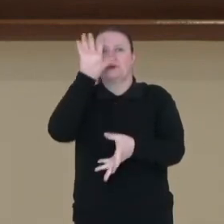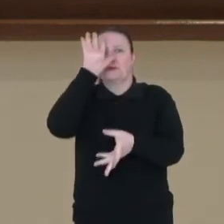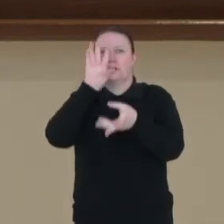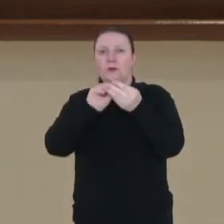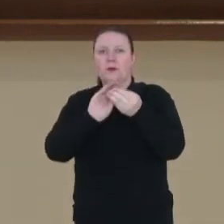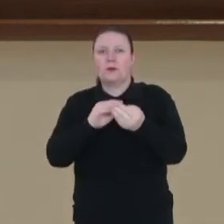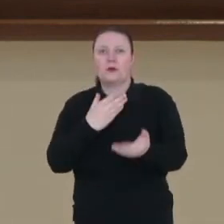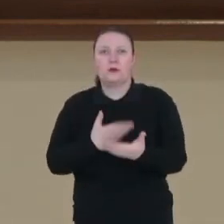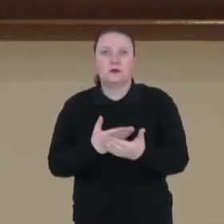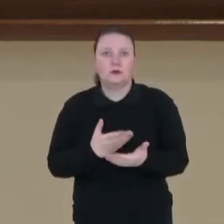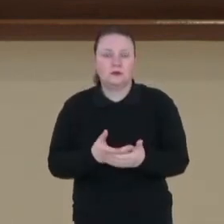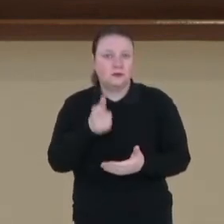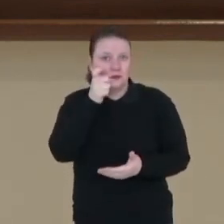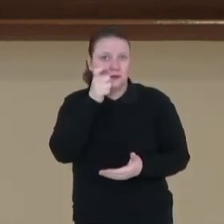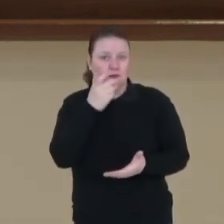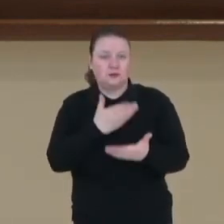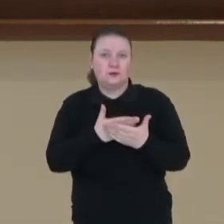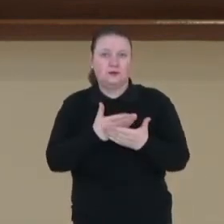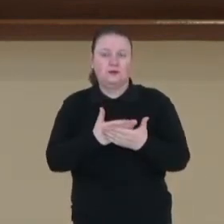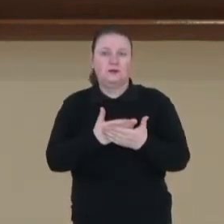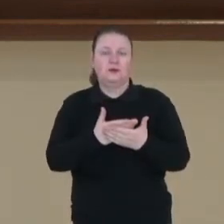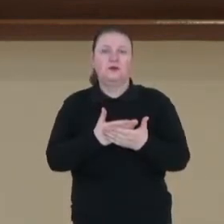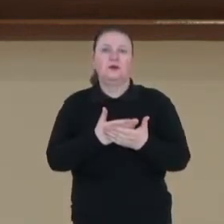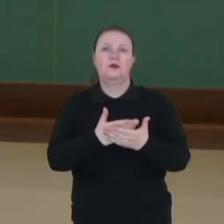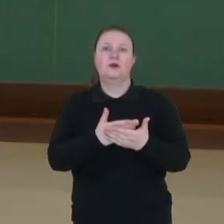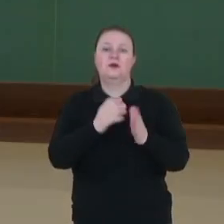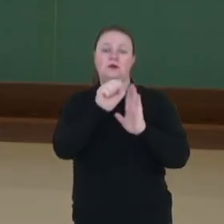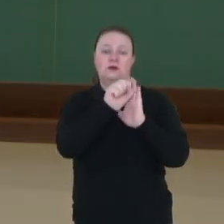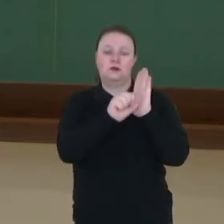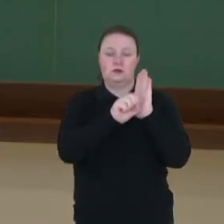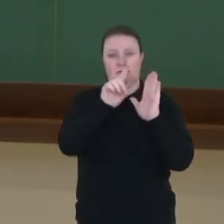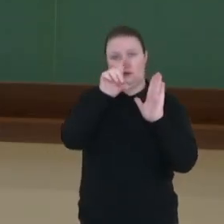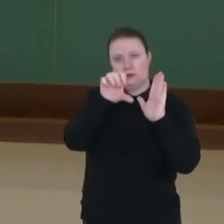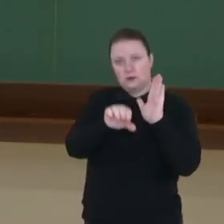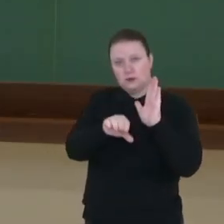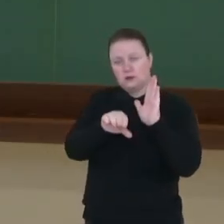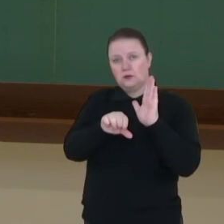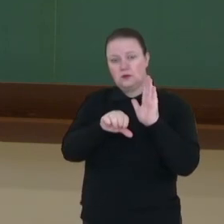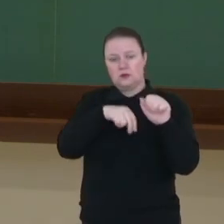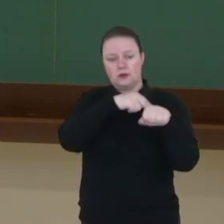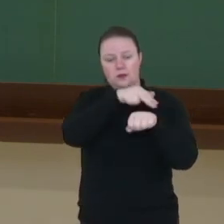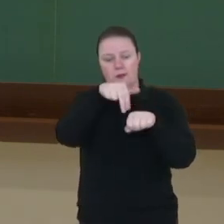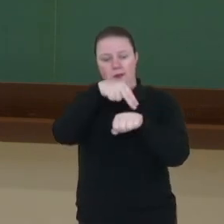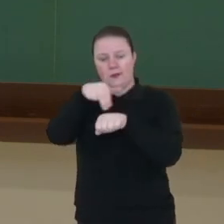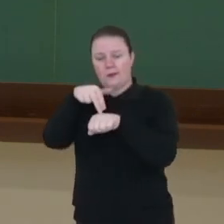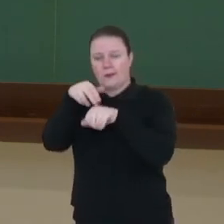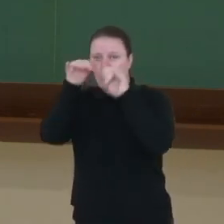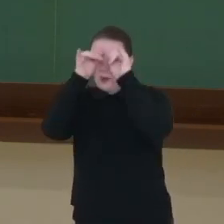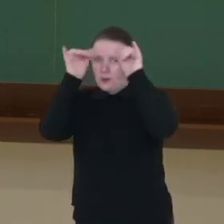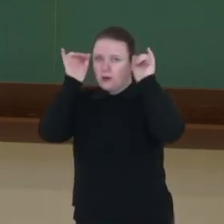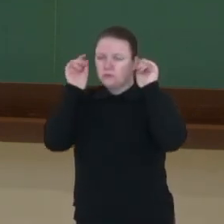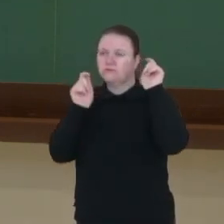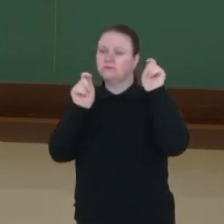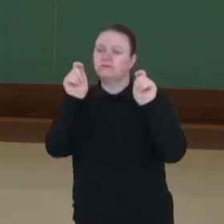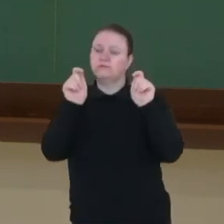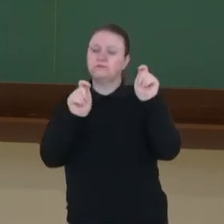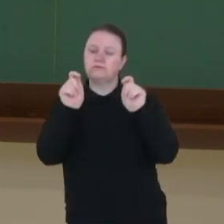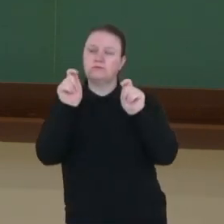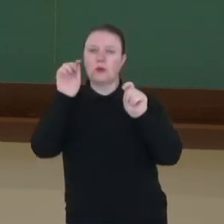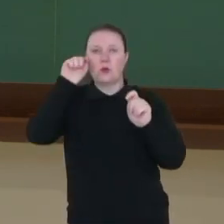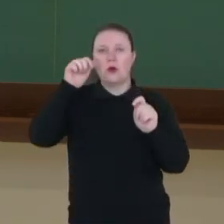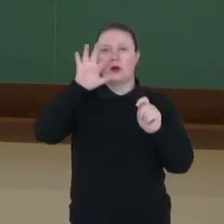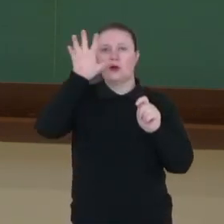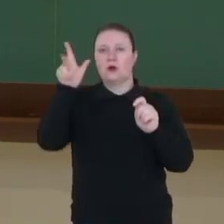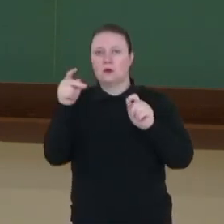estudamos, né? O que a gente viu nessa aula? Nós vimos que no século XIX, as nações imperialistas que dominaram a África e